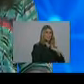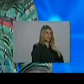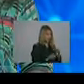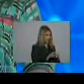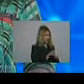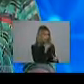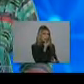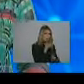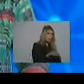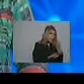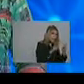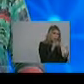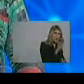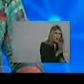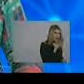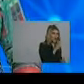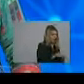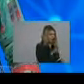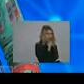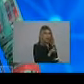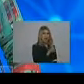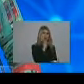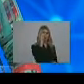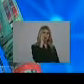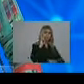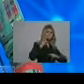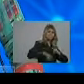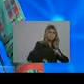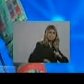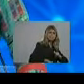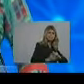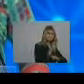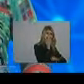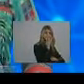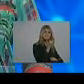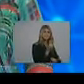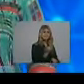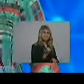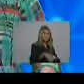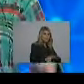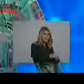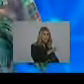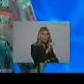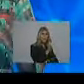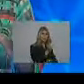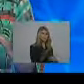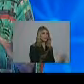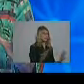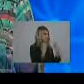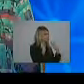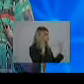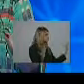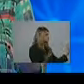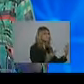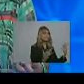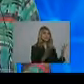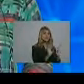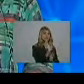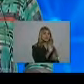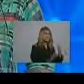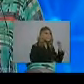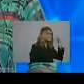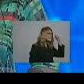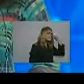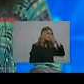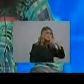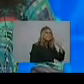pipoca, as mulheres que são estupradas no meio da rua, toda a dificuldade de uma estrutura de